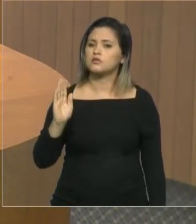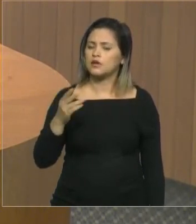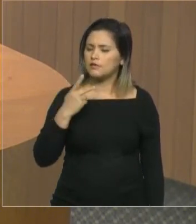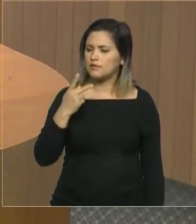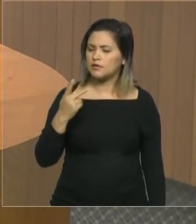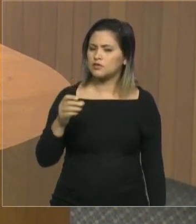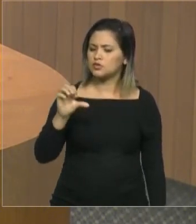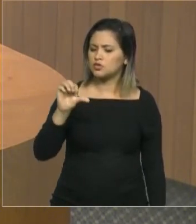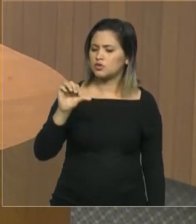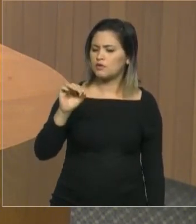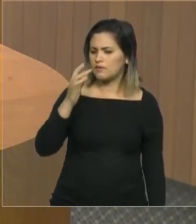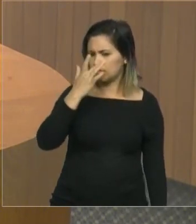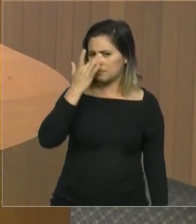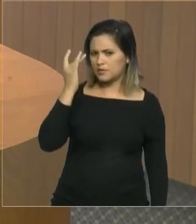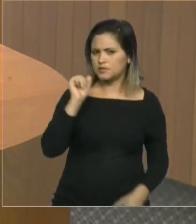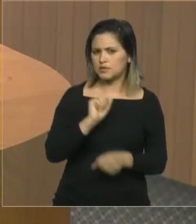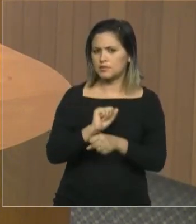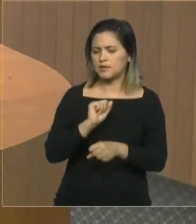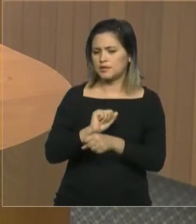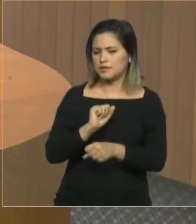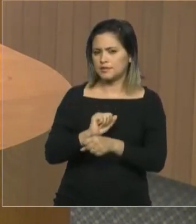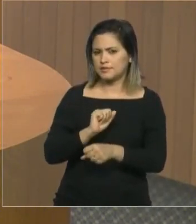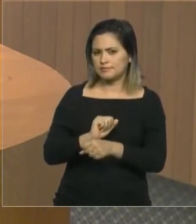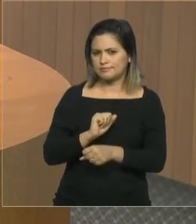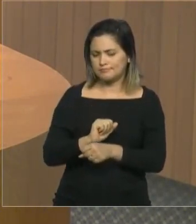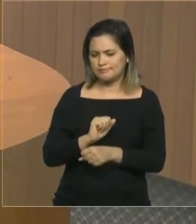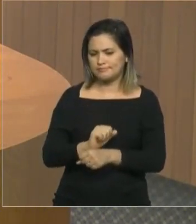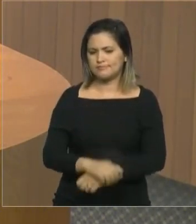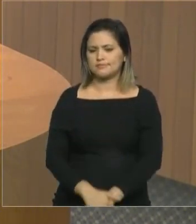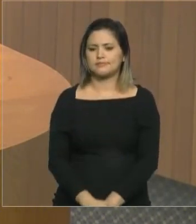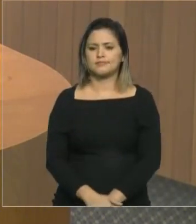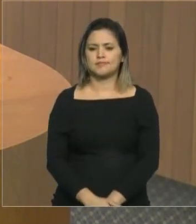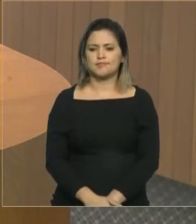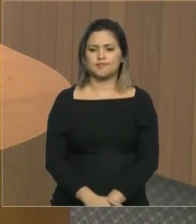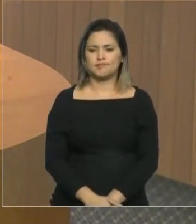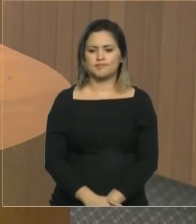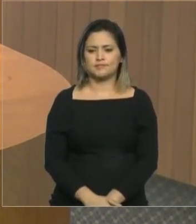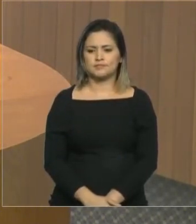aguardarão mais para fazer o tratamento de hemodiálise. Muito obrigado, senhora presidente, era isso.